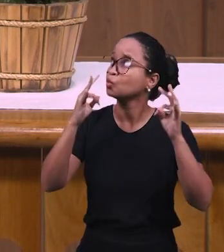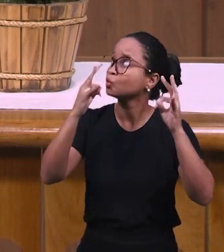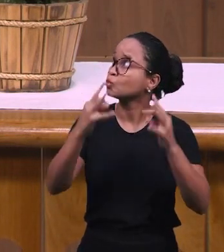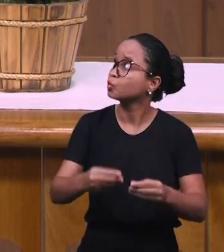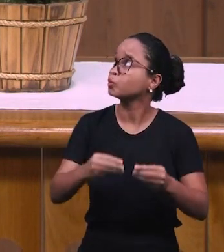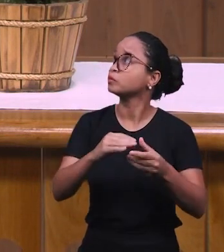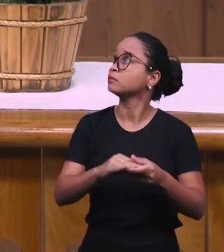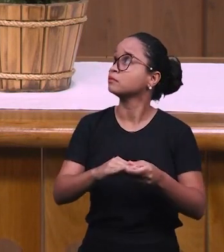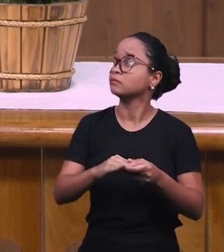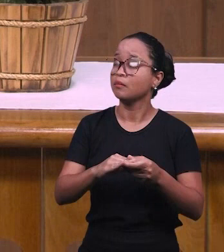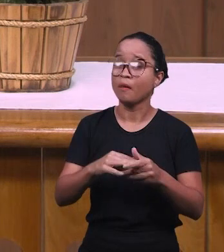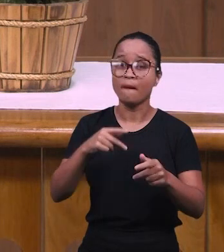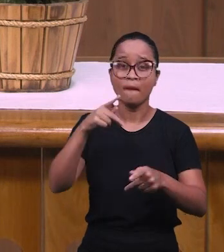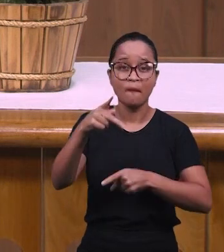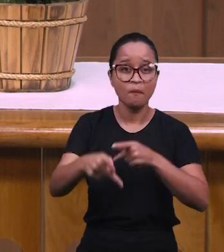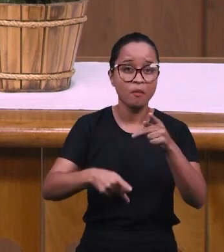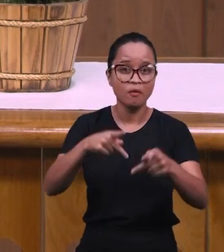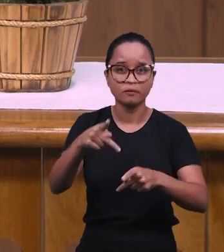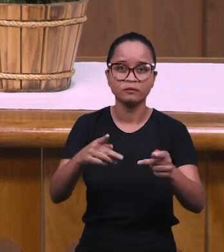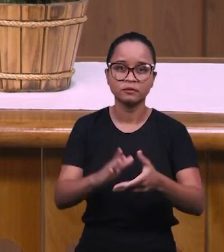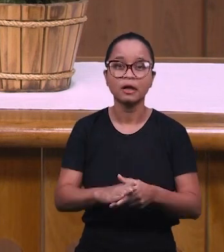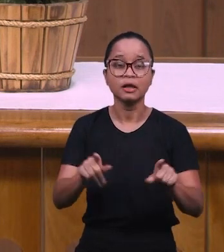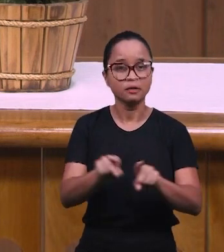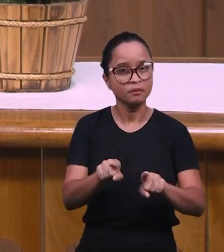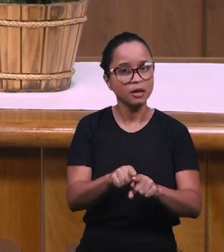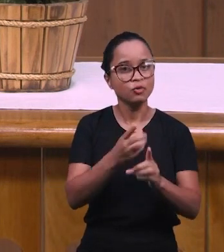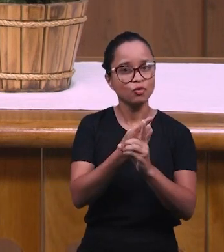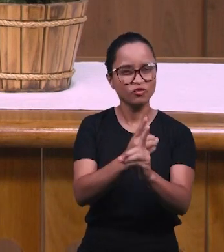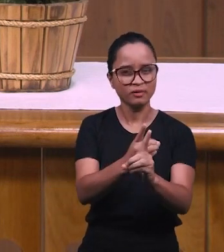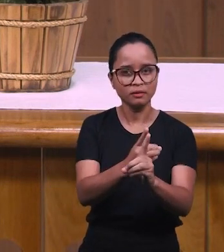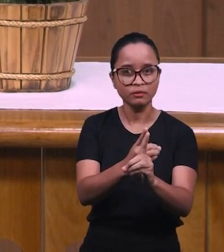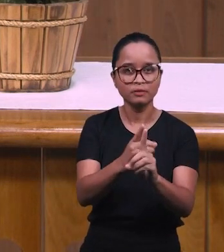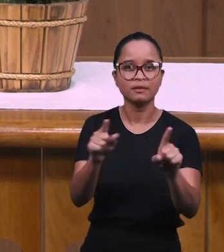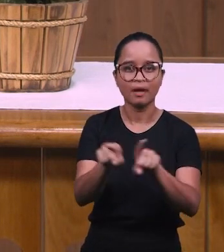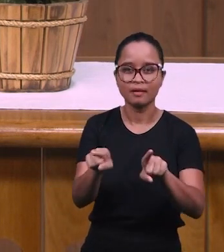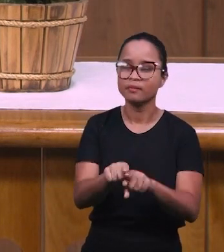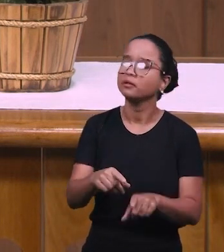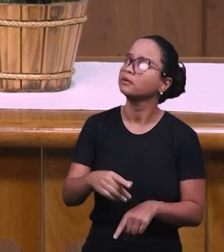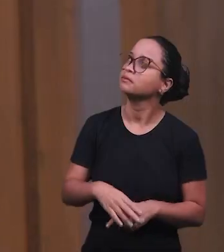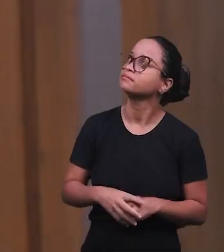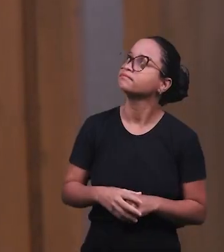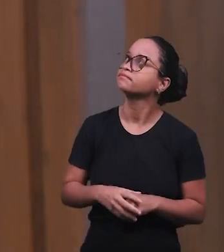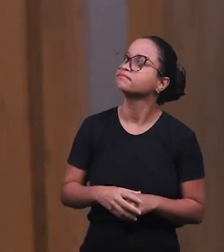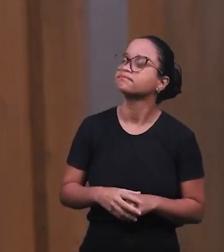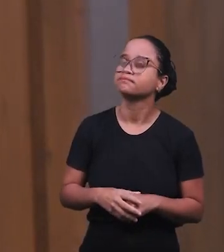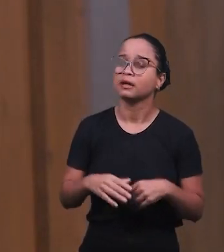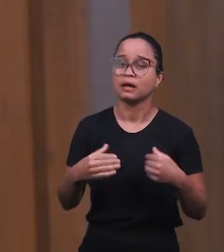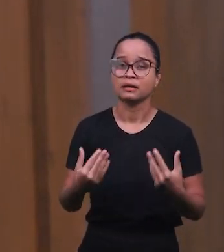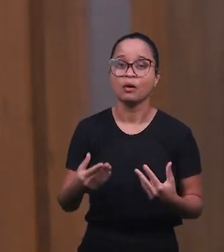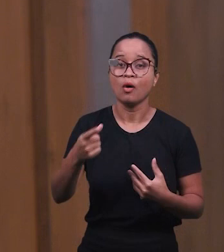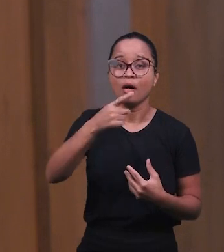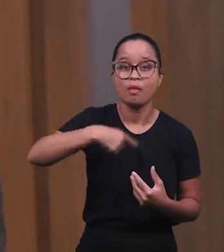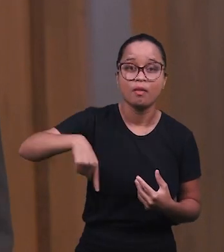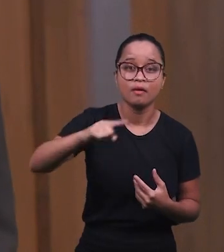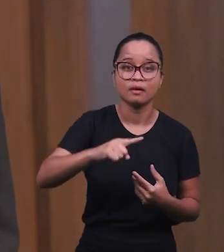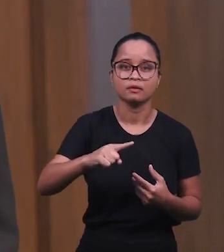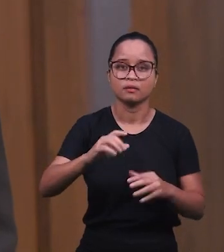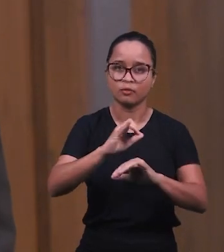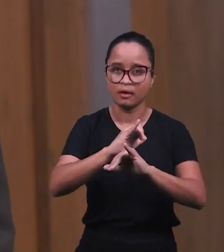toda aquela multidão e inclusive os discípulos para olhar para o alto. Meus irmãos, nós queremos